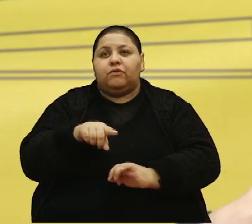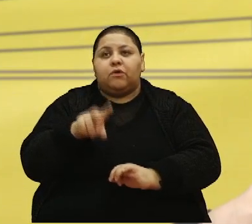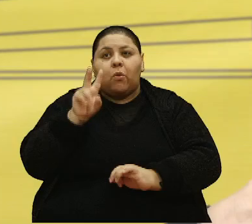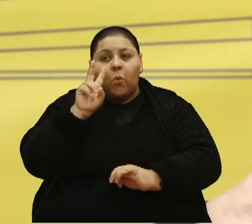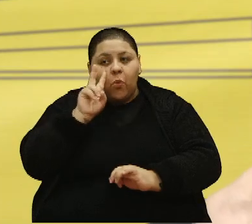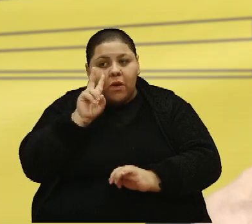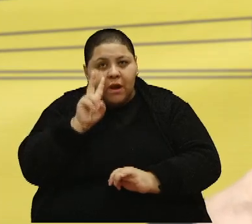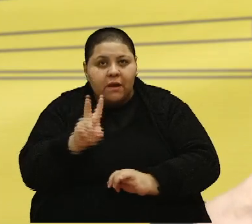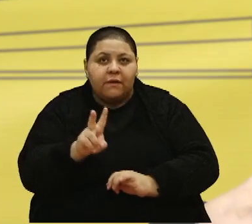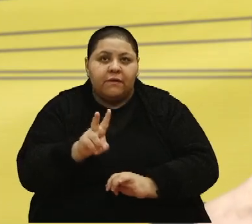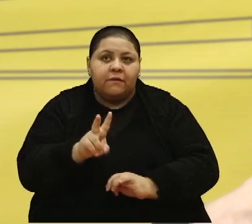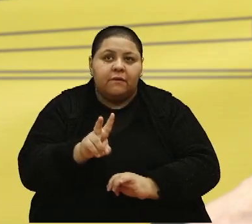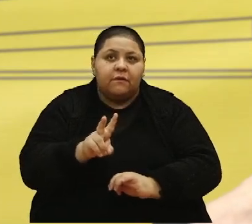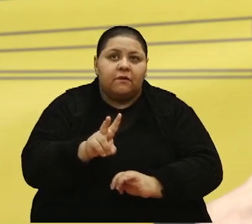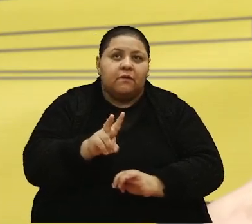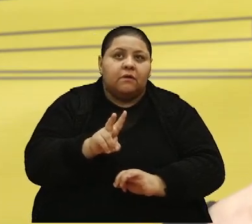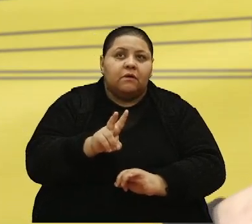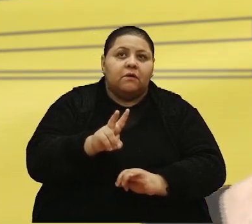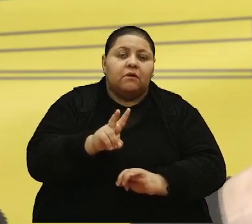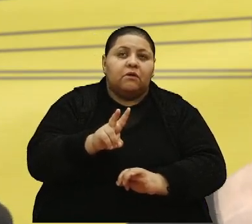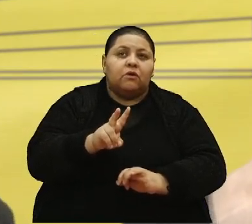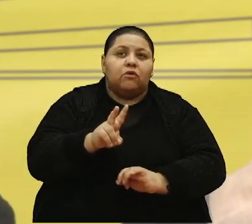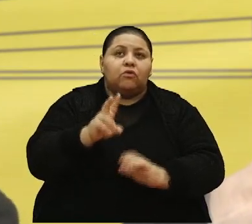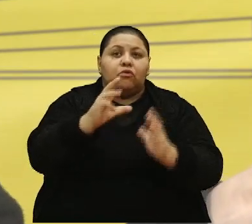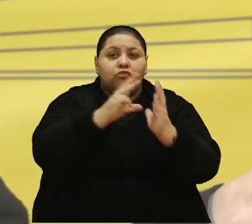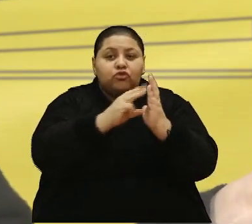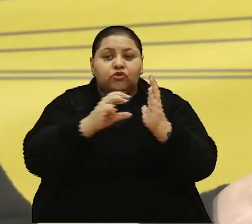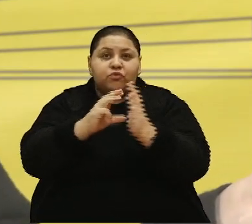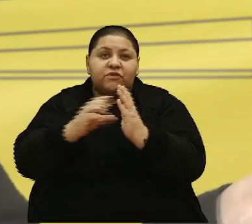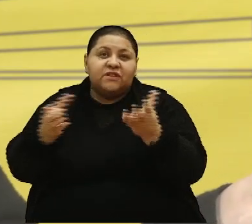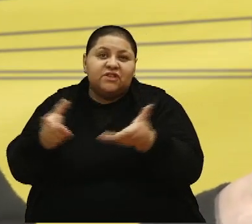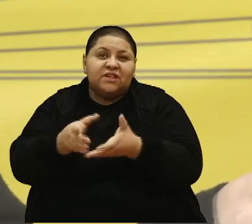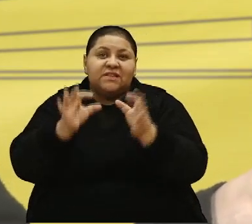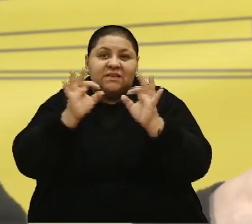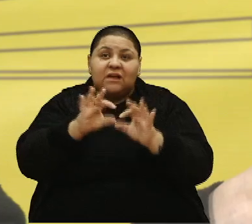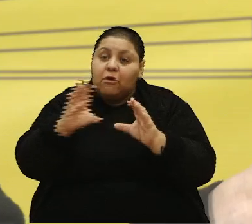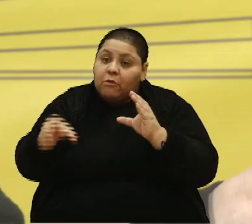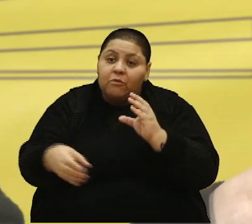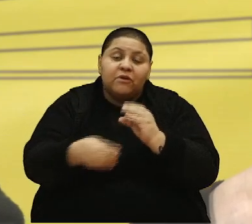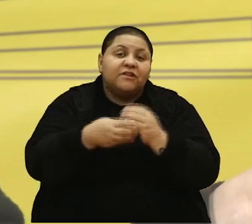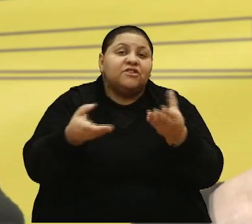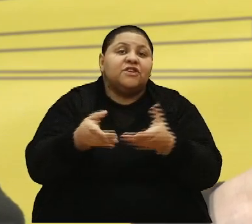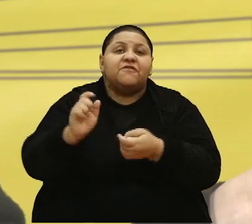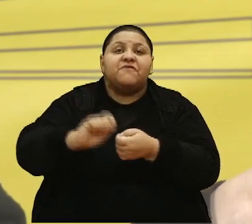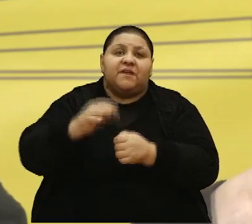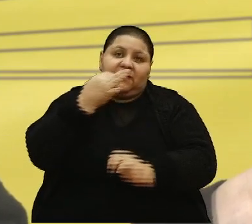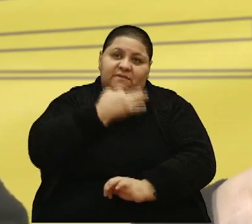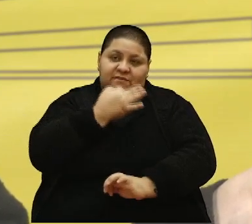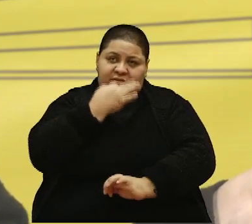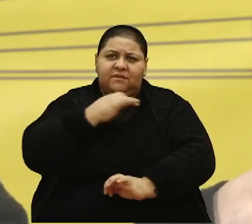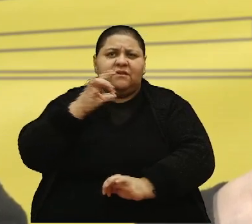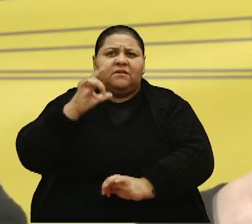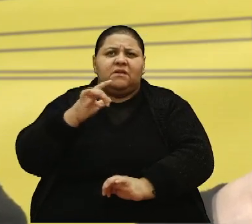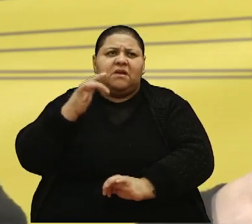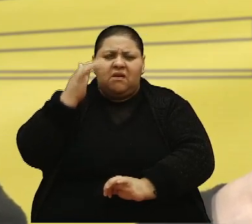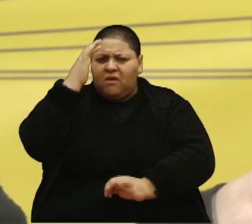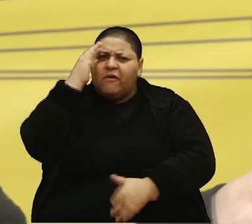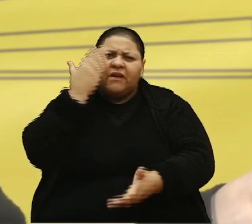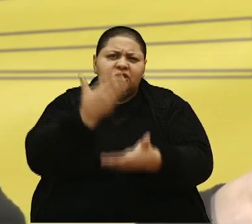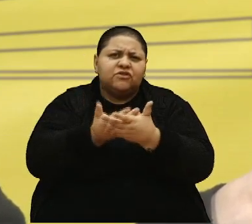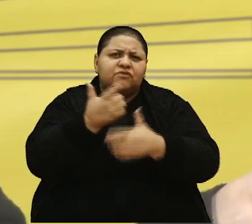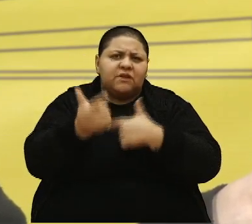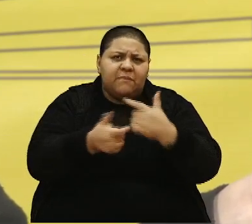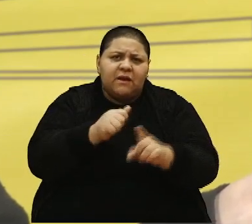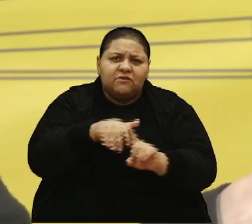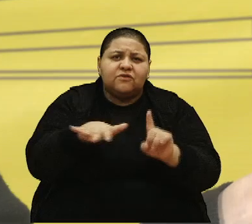olhar os cases, o que já deu certo, para que se some ao que já está sendo feito em Caxias, porque nós temos, eu não tenho dúvida, do trabalho social